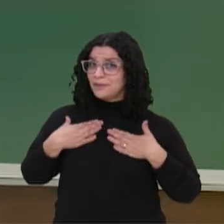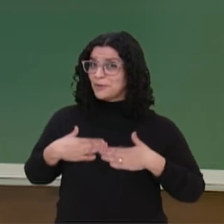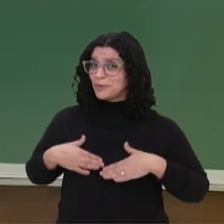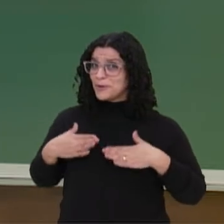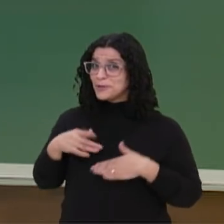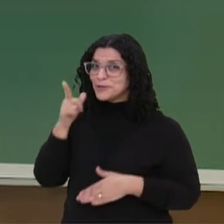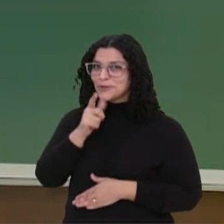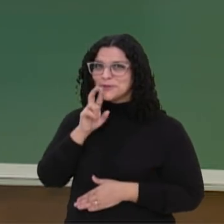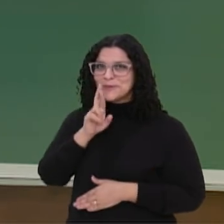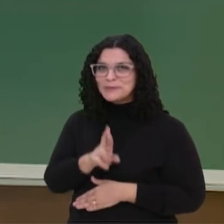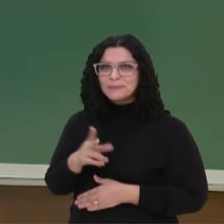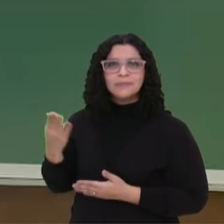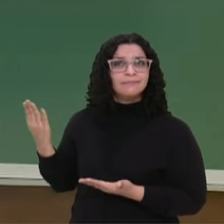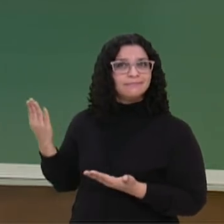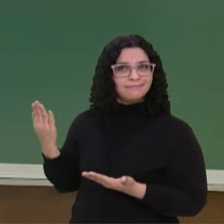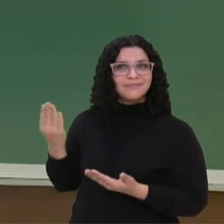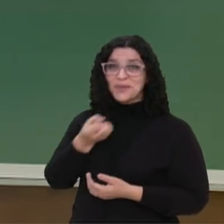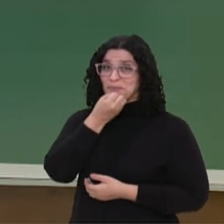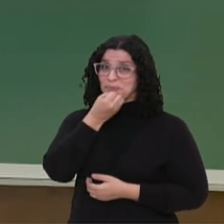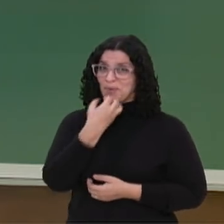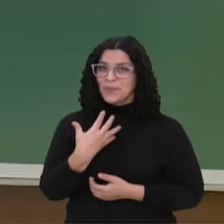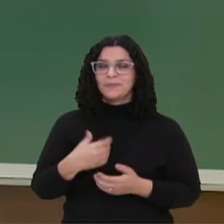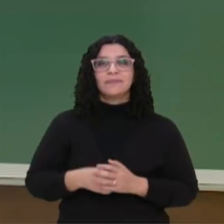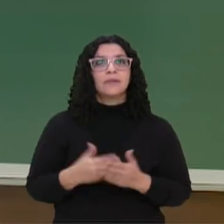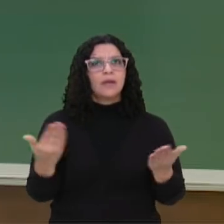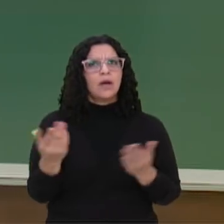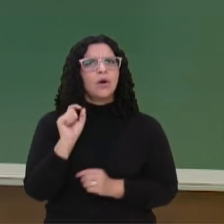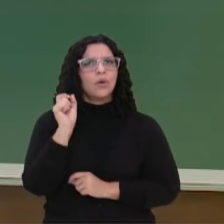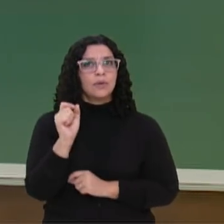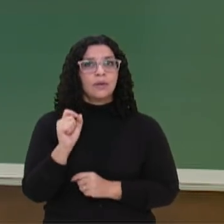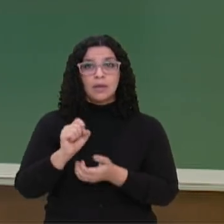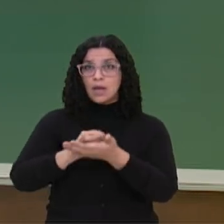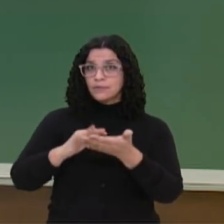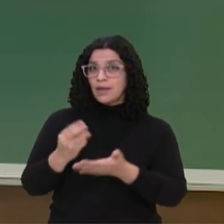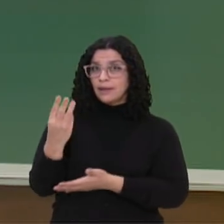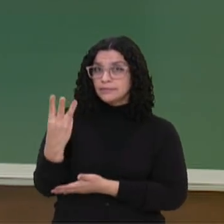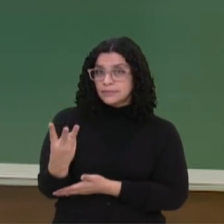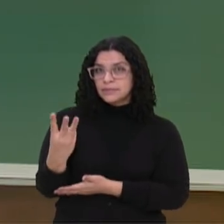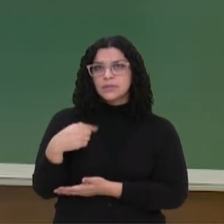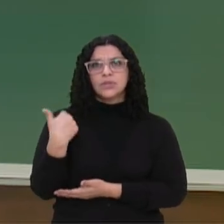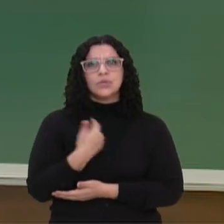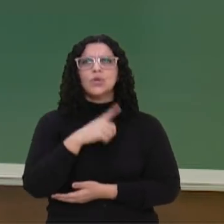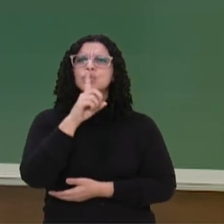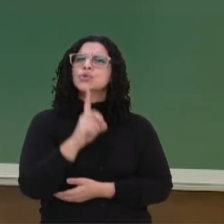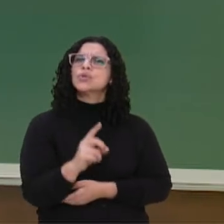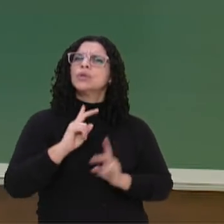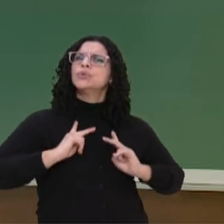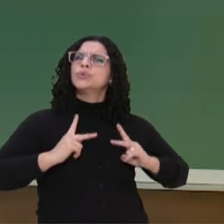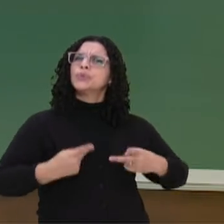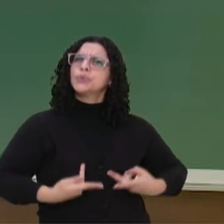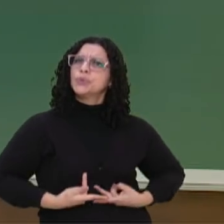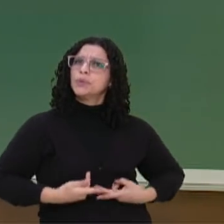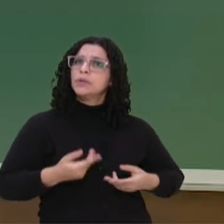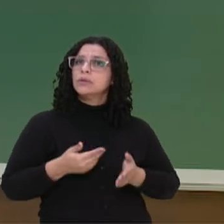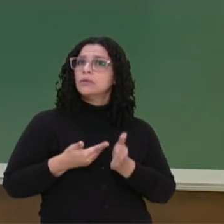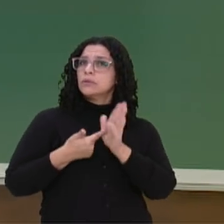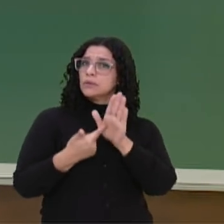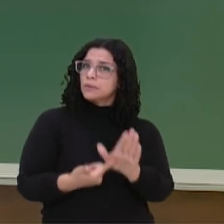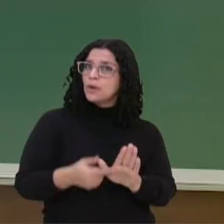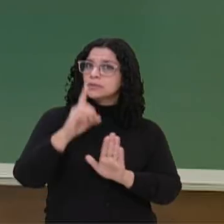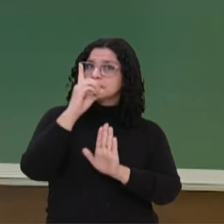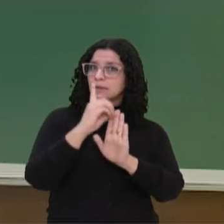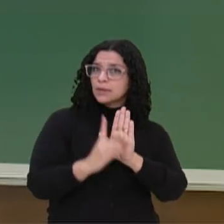Tranquilinhos? Conseguiram lá? Muito bem, gente. Então lá, atividade 3, qual é o direito do homem, indicado na